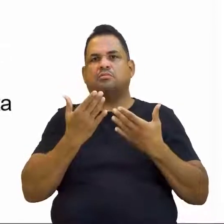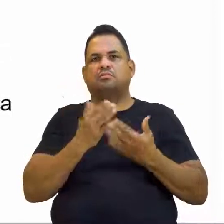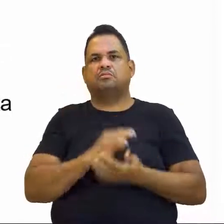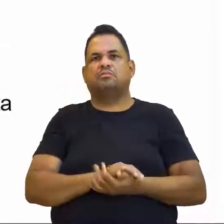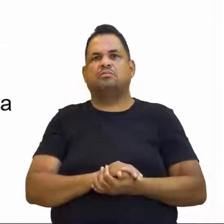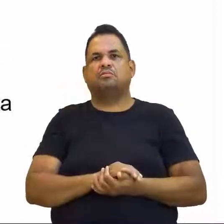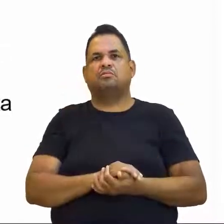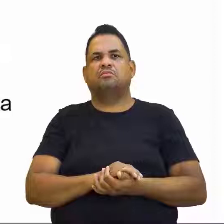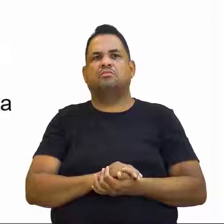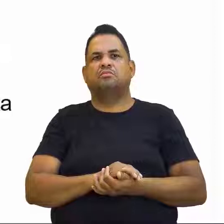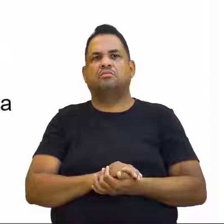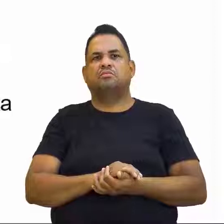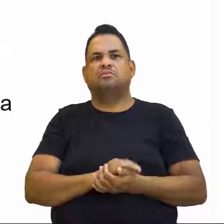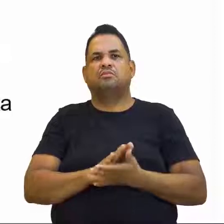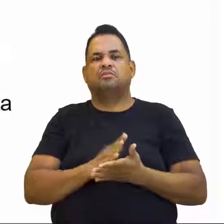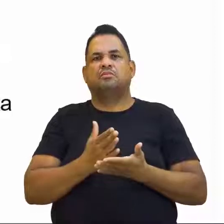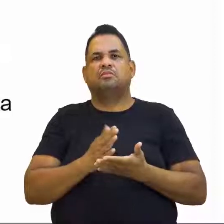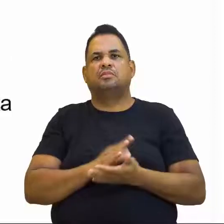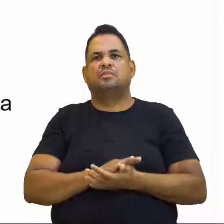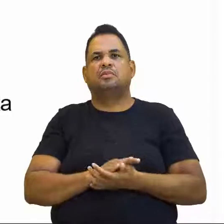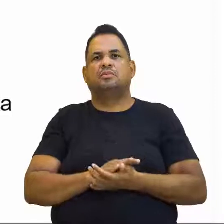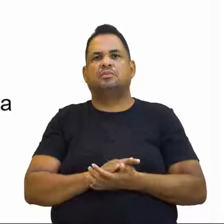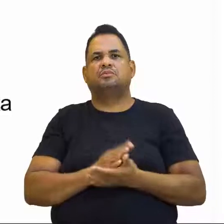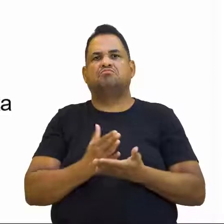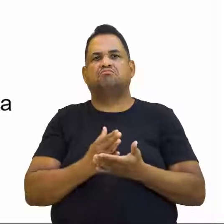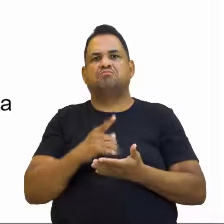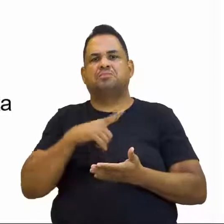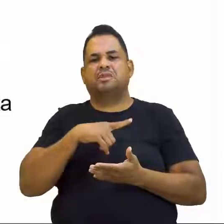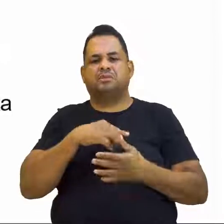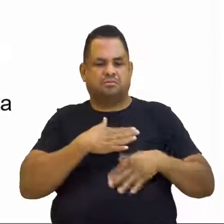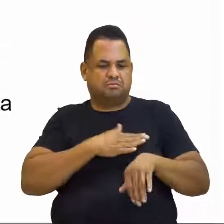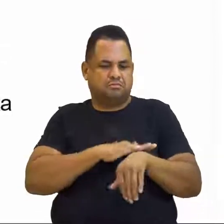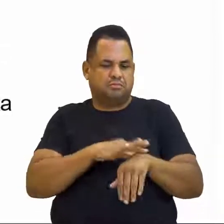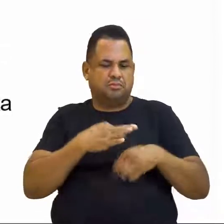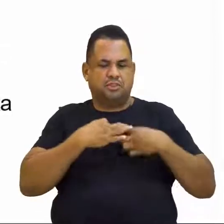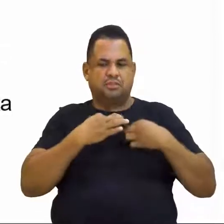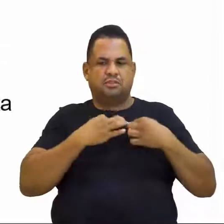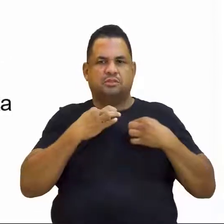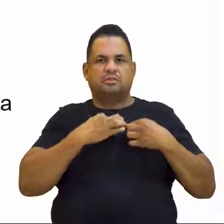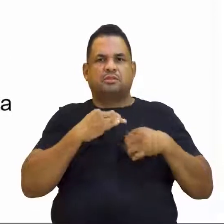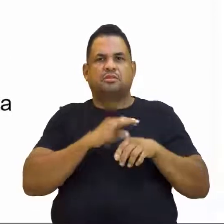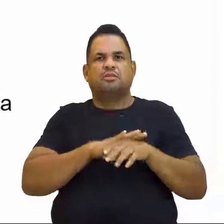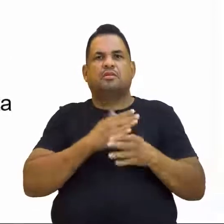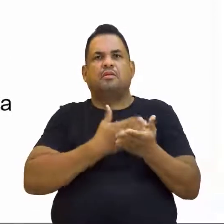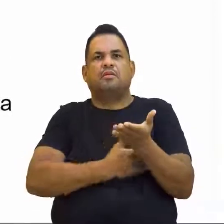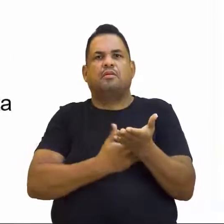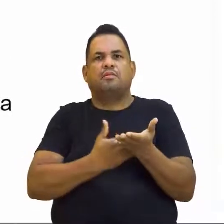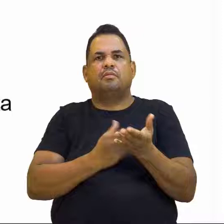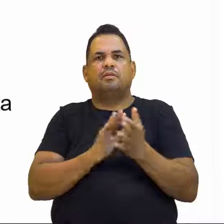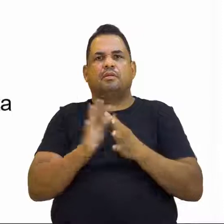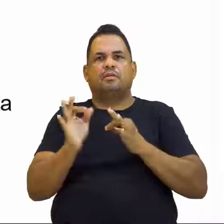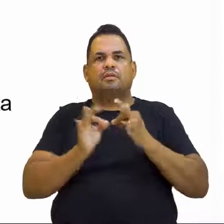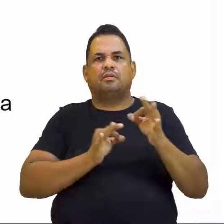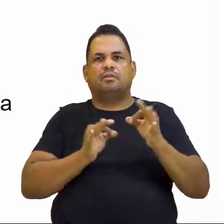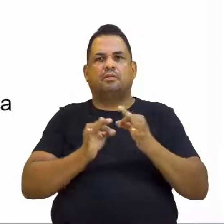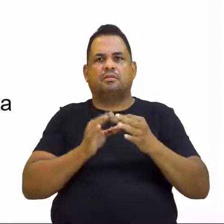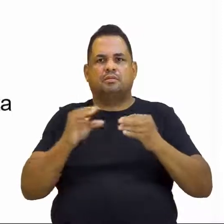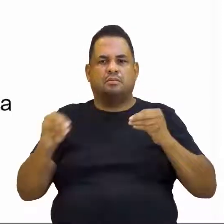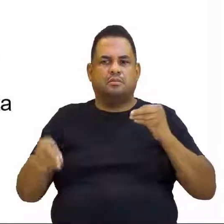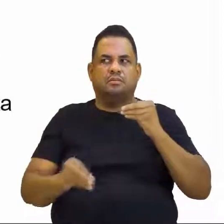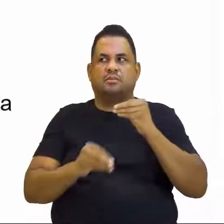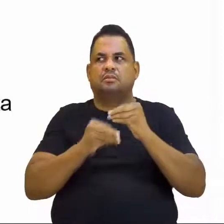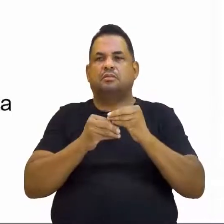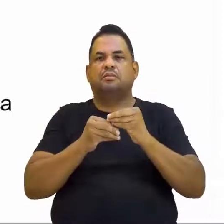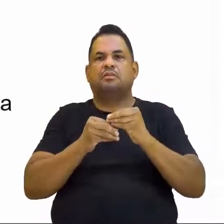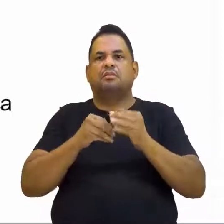ao ser aspergido sobre um tecido branco. Para prepará-lo,